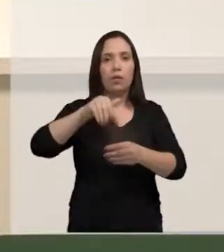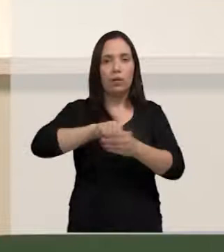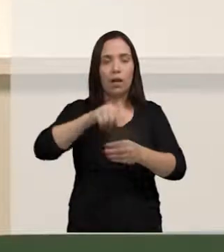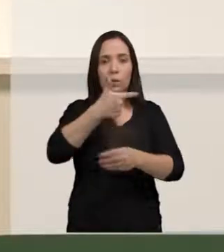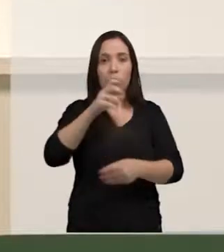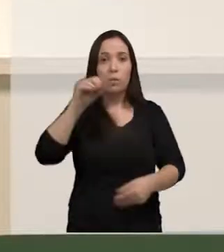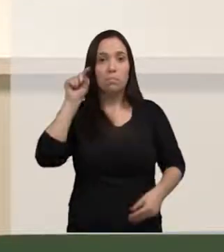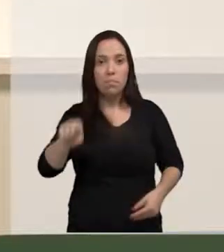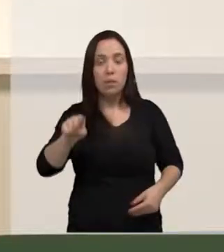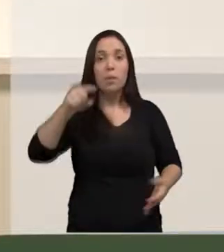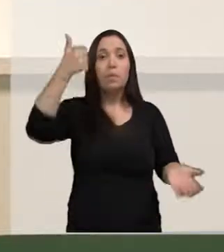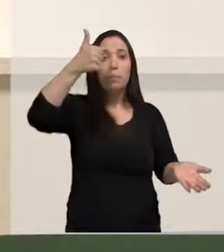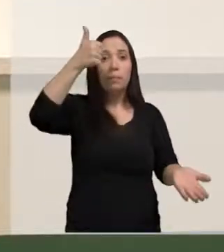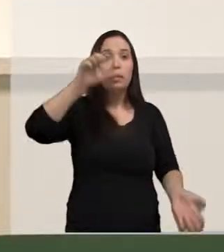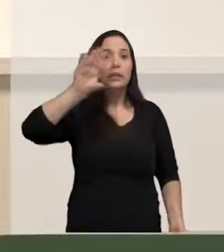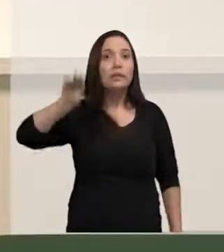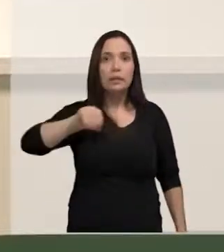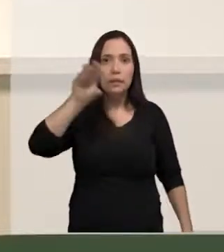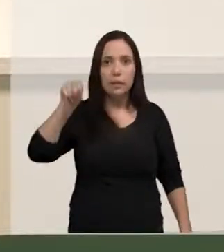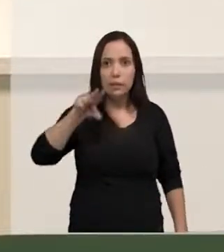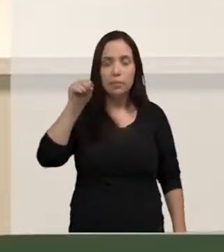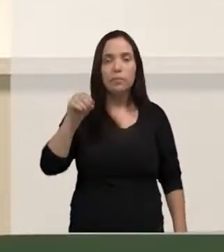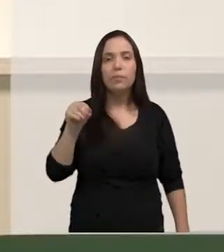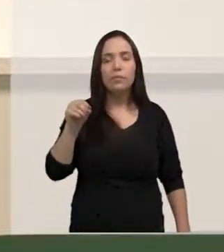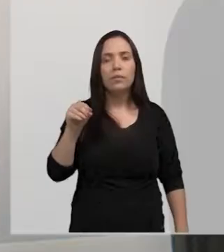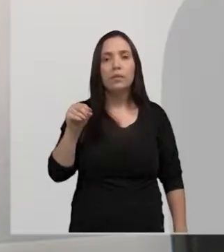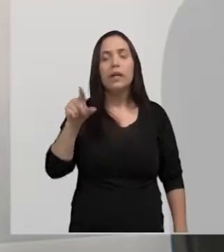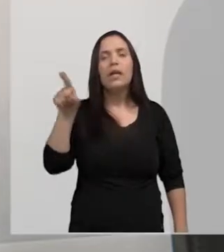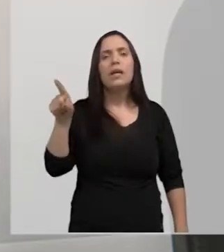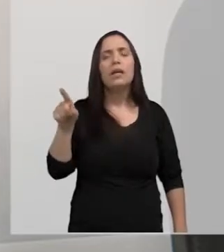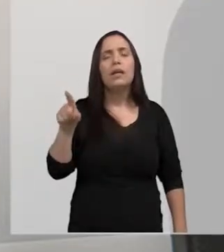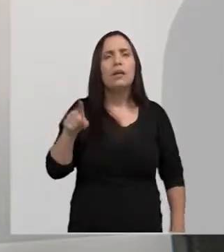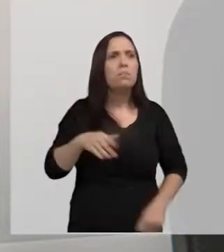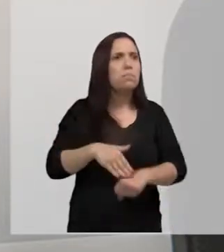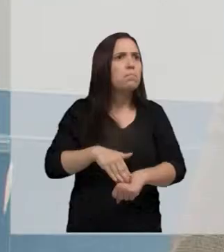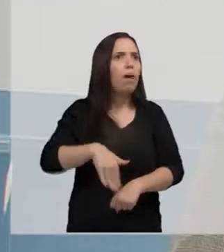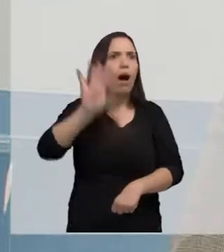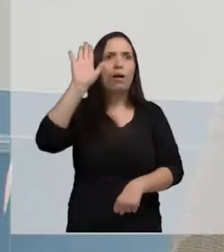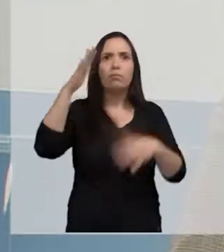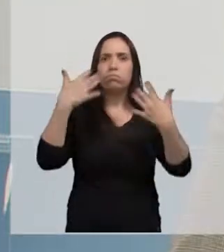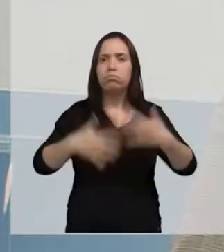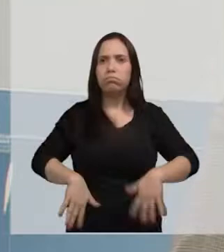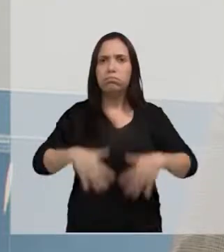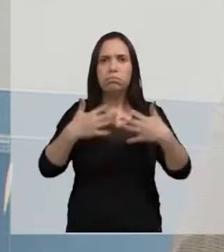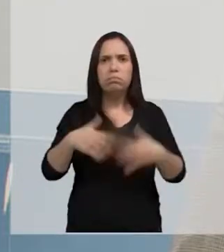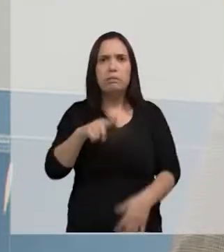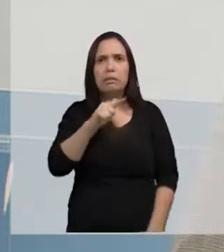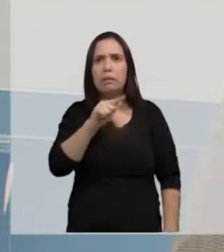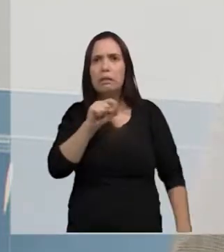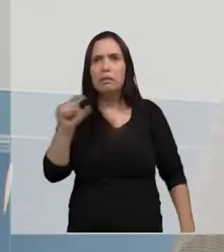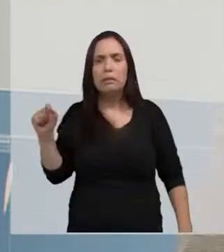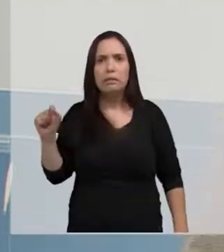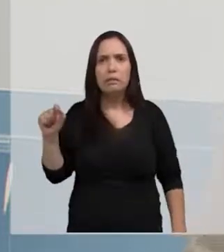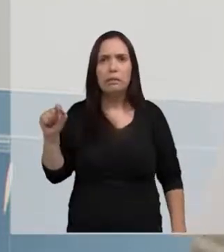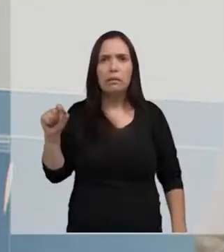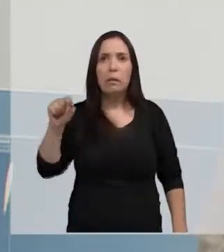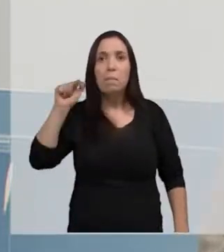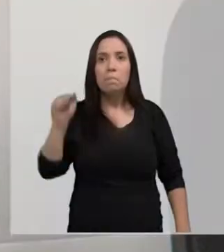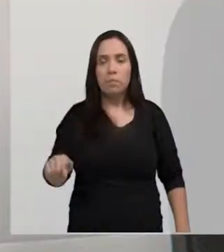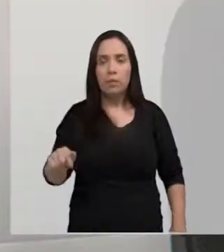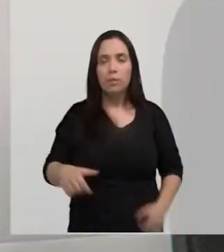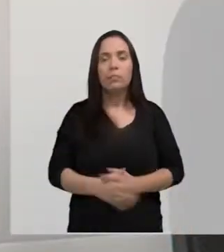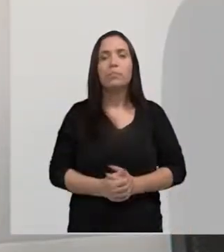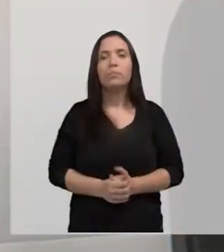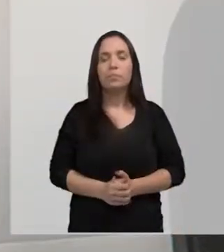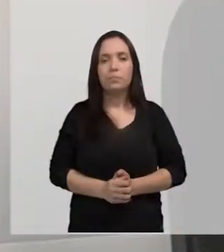Ciro, que teve mais de 400 mil votos. Ele teve 260 mil votos. Teve mais de 500. 600, desculpa. 700